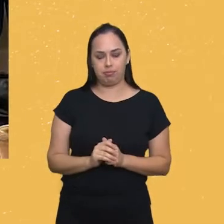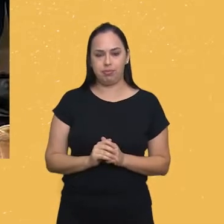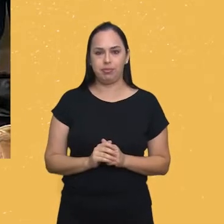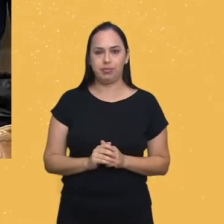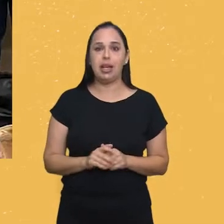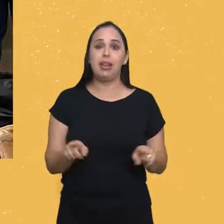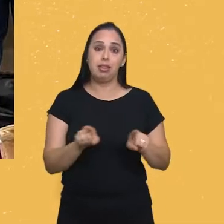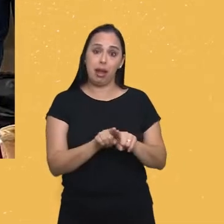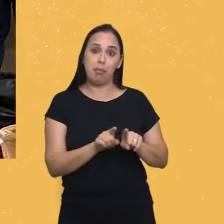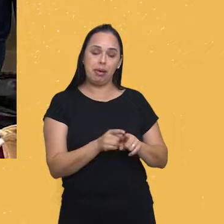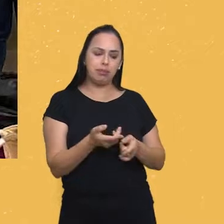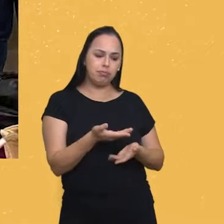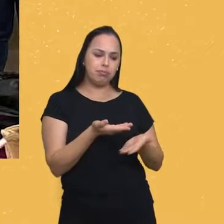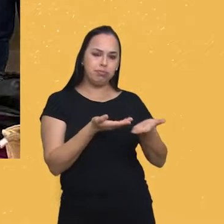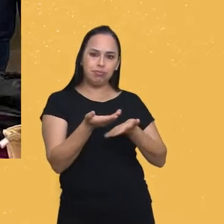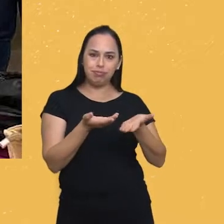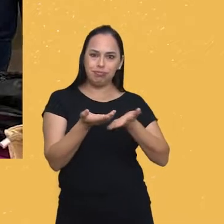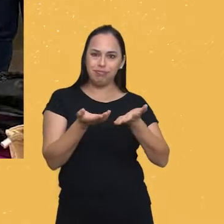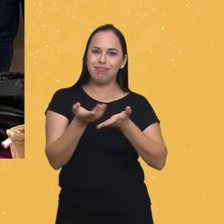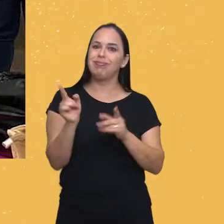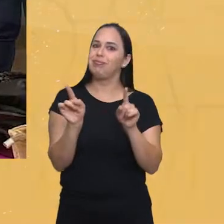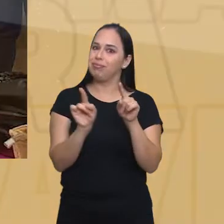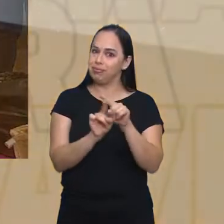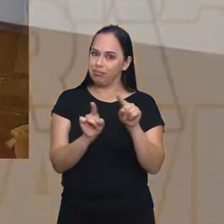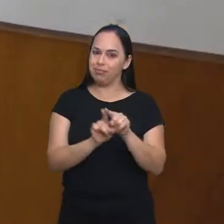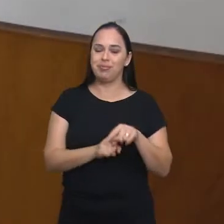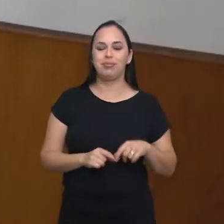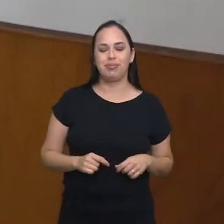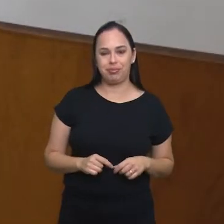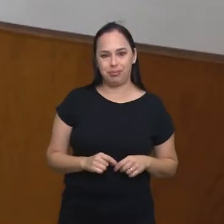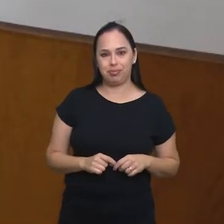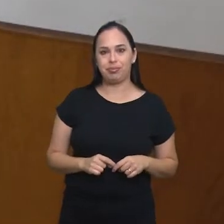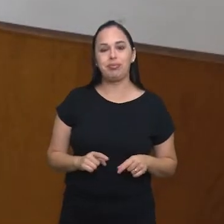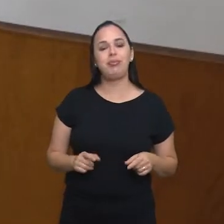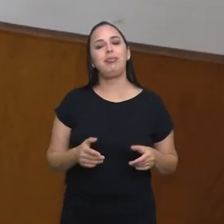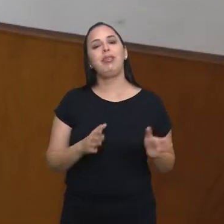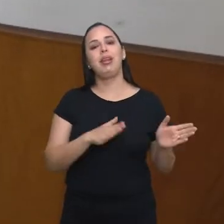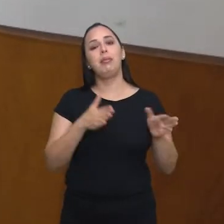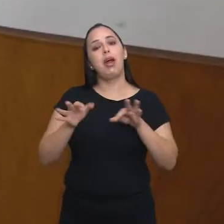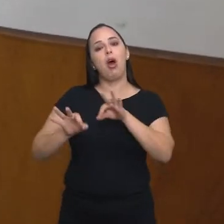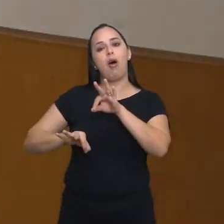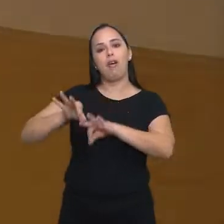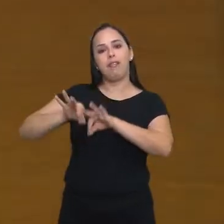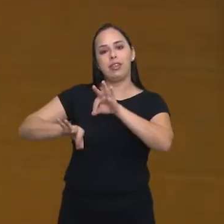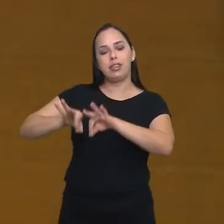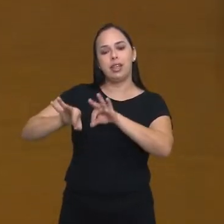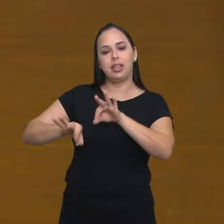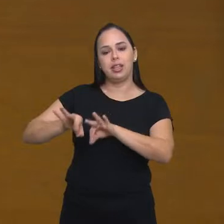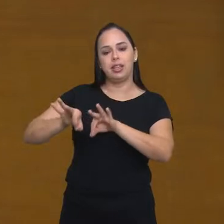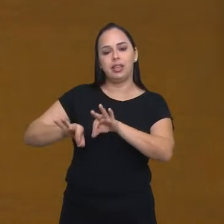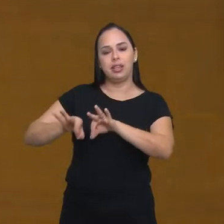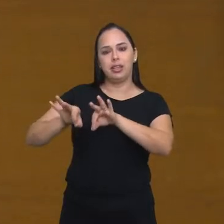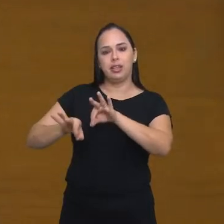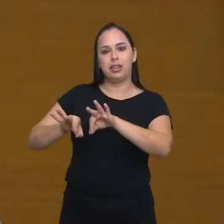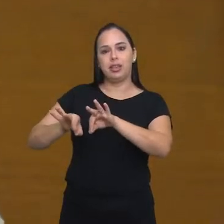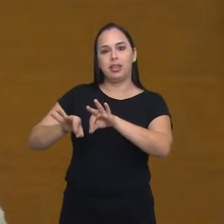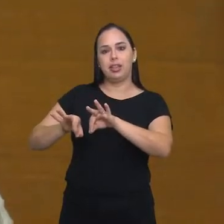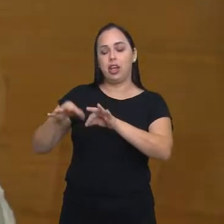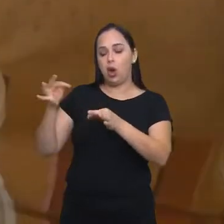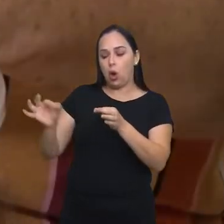a socialização também. Nós temos oficinas, que é a oficina da prótese